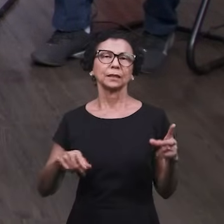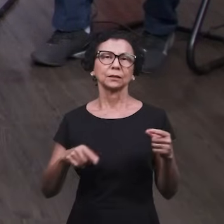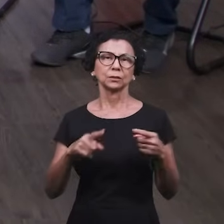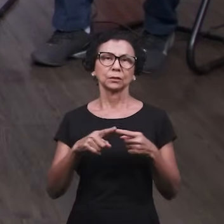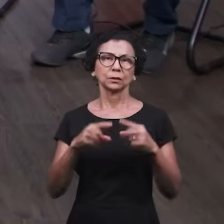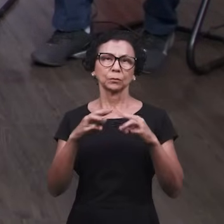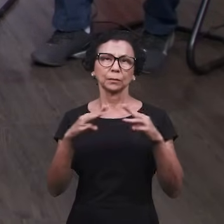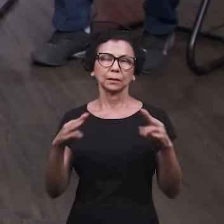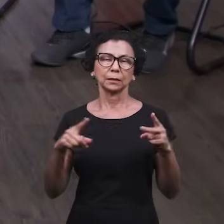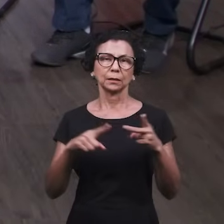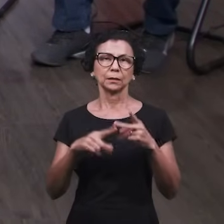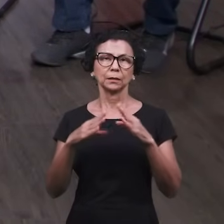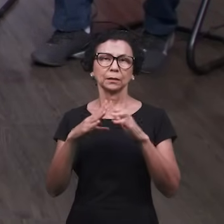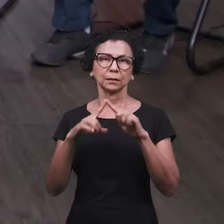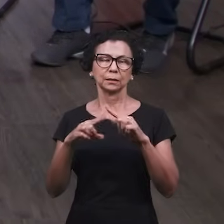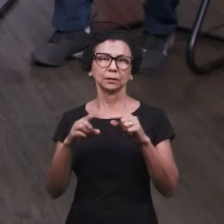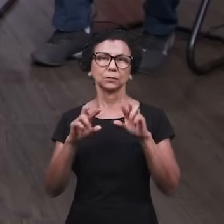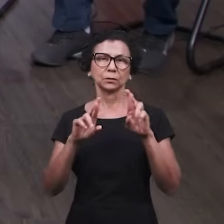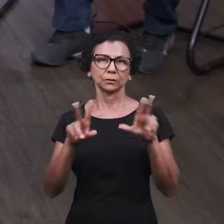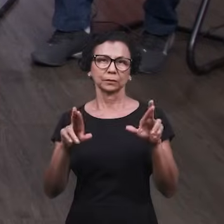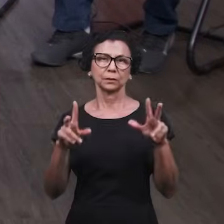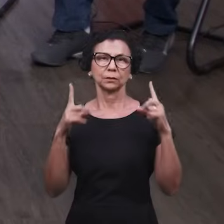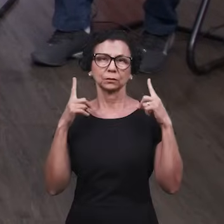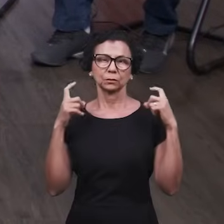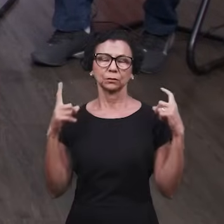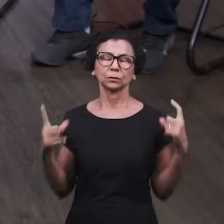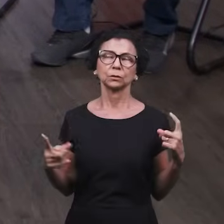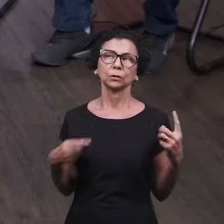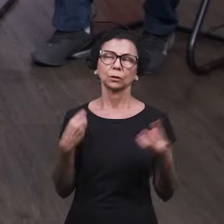de som, né? O funcionamento do som na igreja.